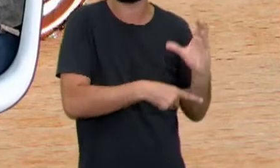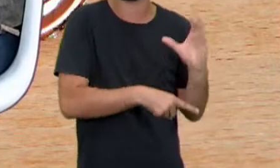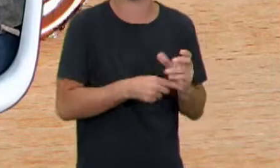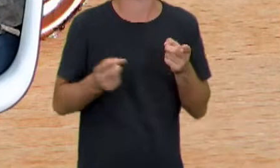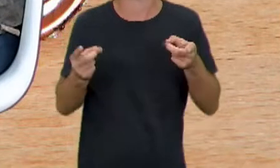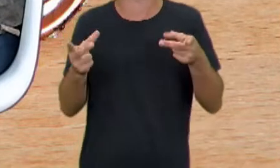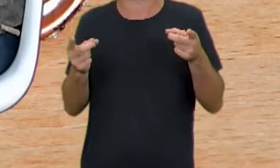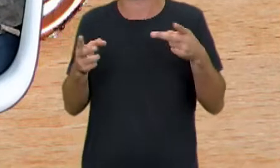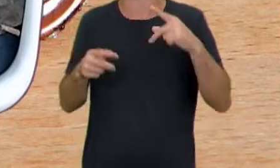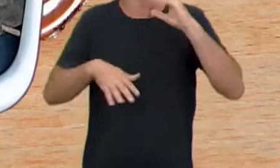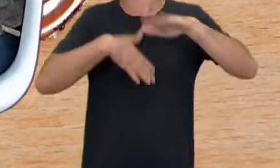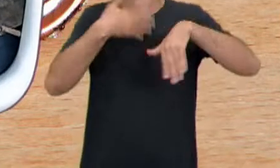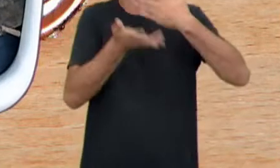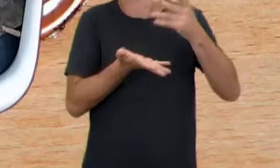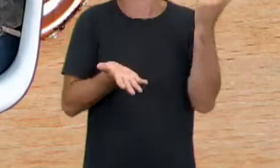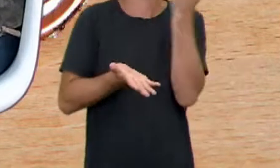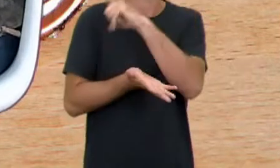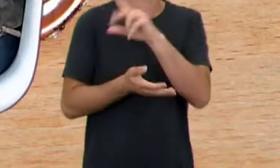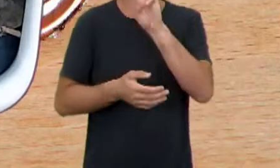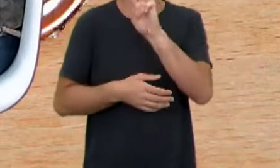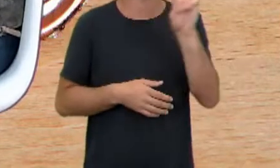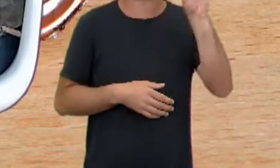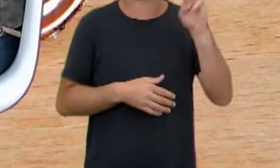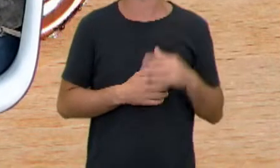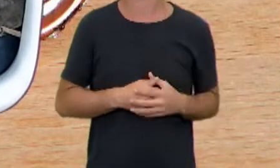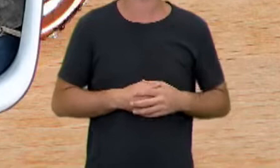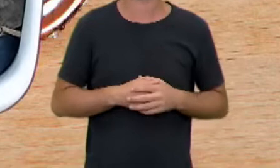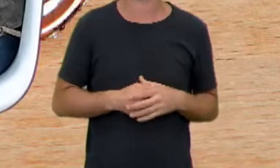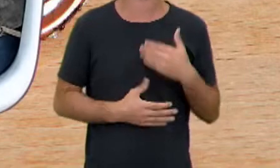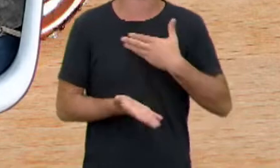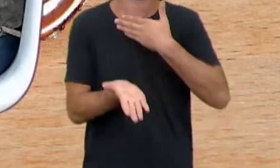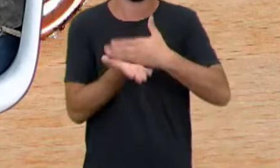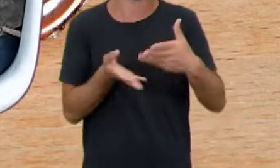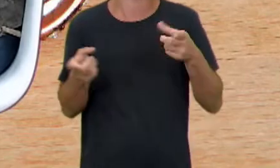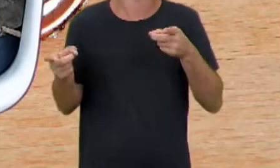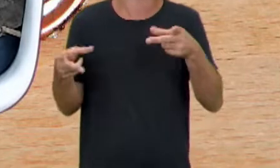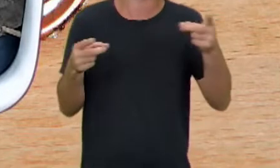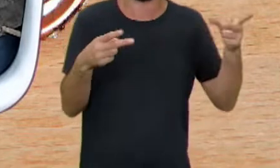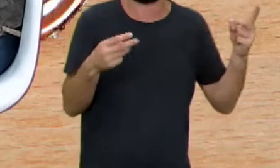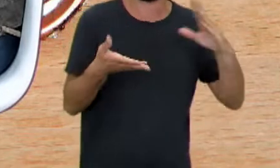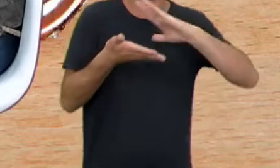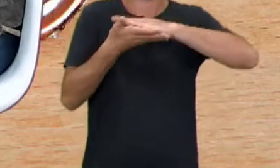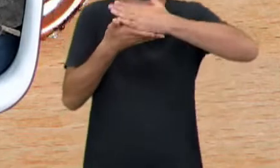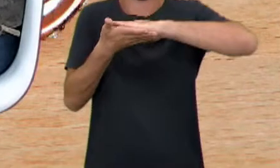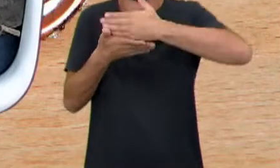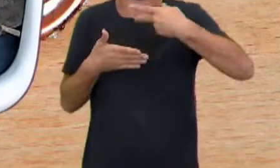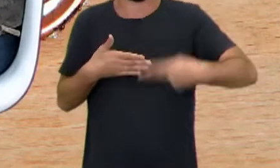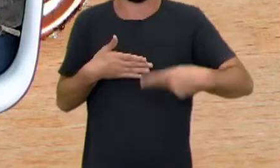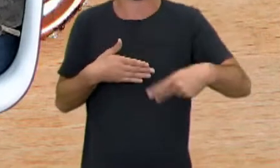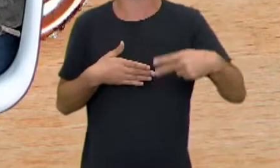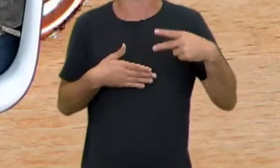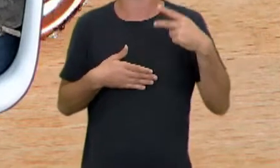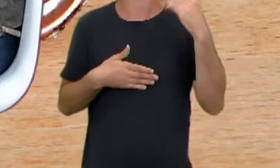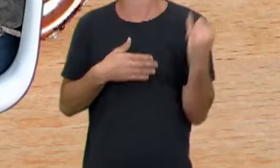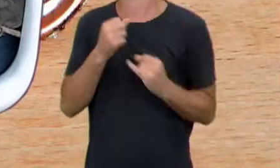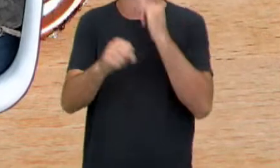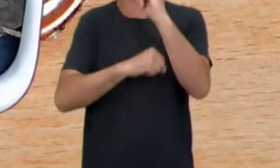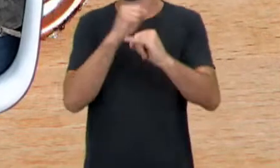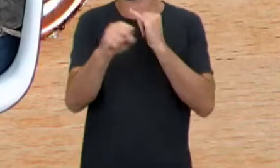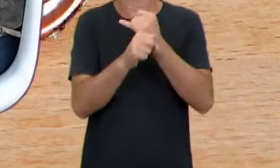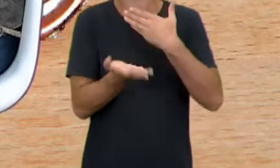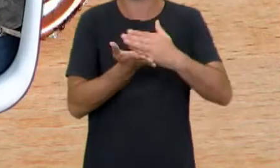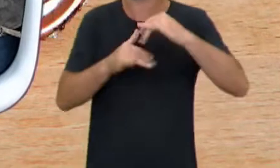né? Então, eu estava vendendo os calendários na internet e fazendo minha campanha de adoção e castração,